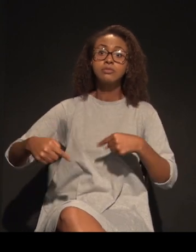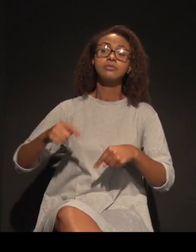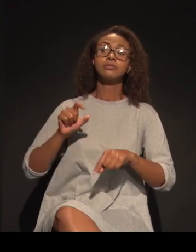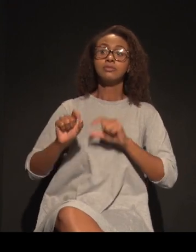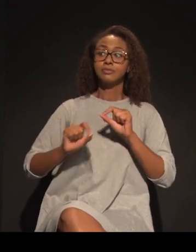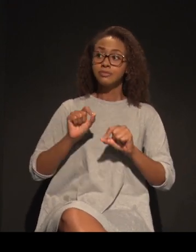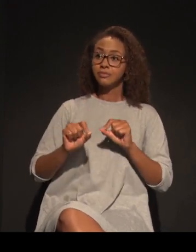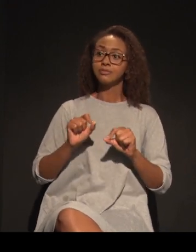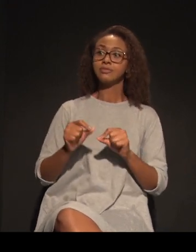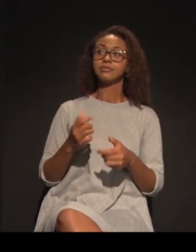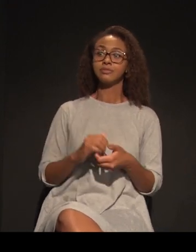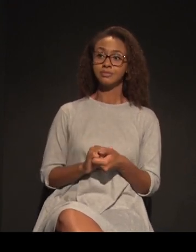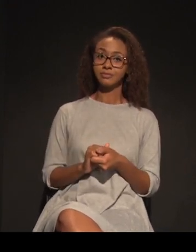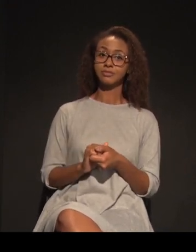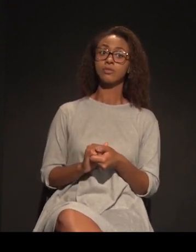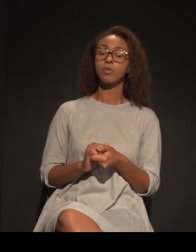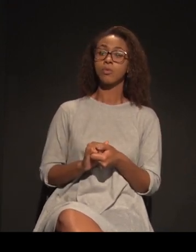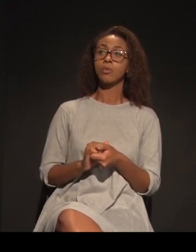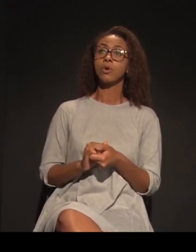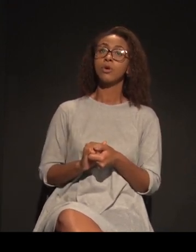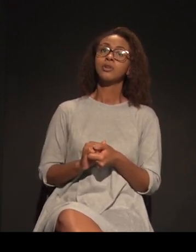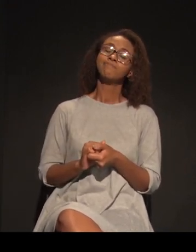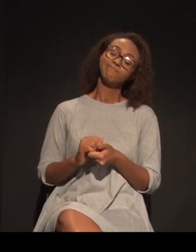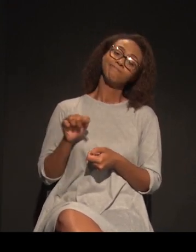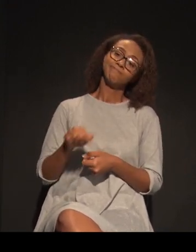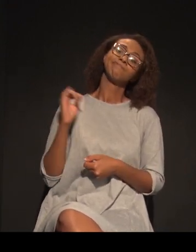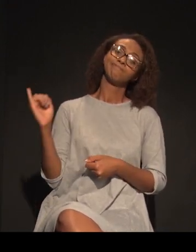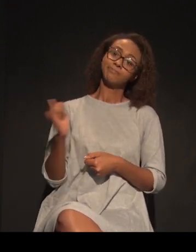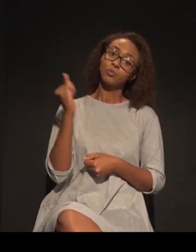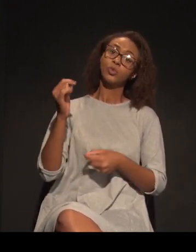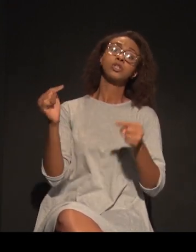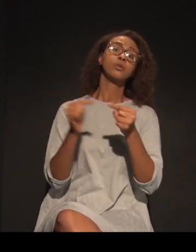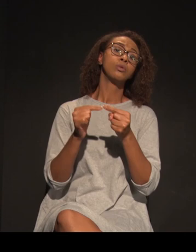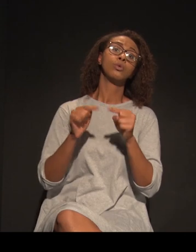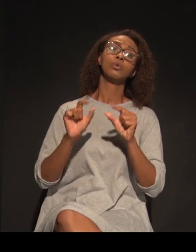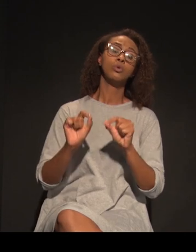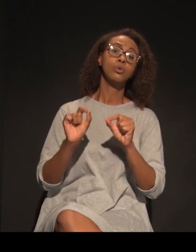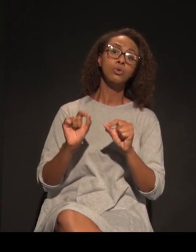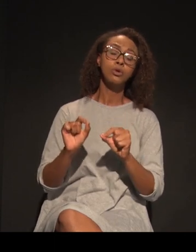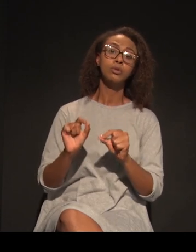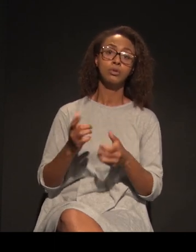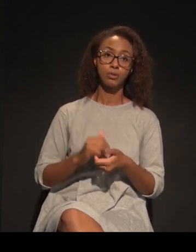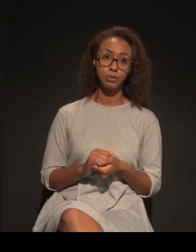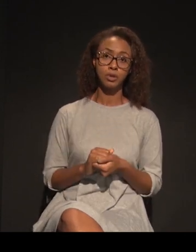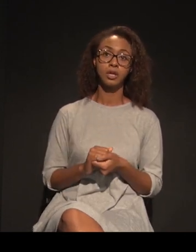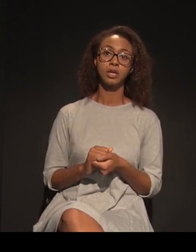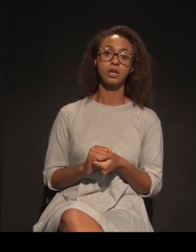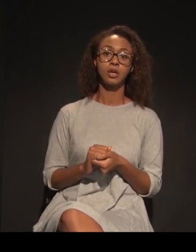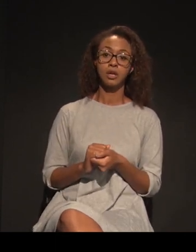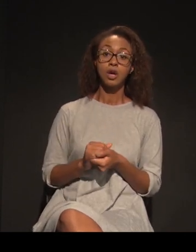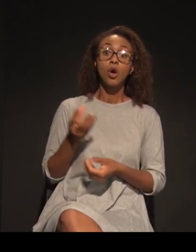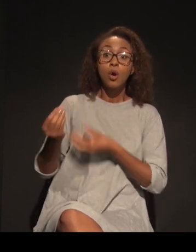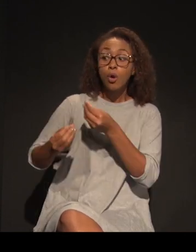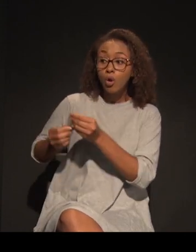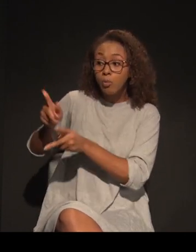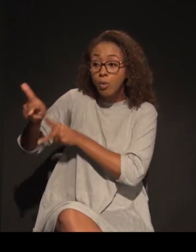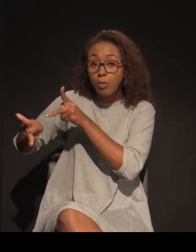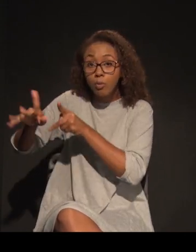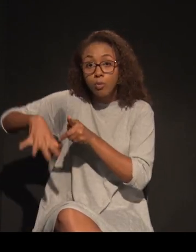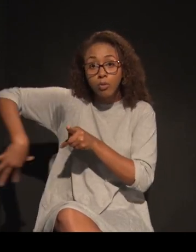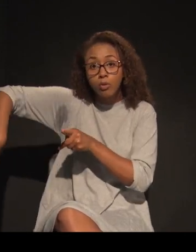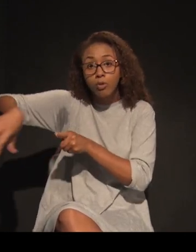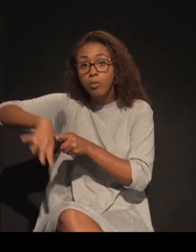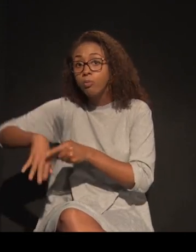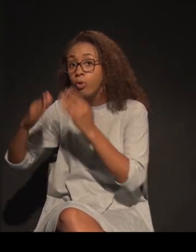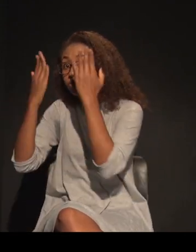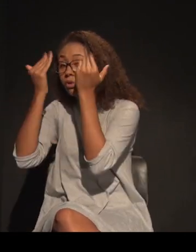porque tem muito a ver com com a inserção que as populações indígenas têm tido dentro